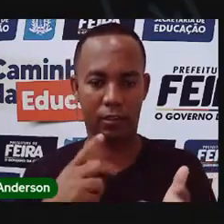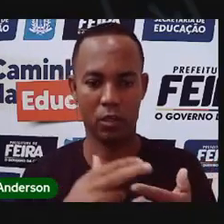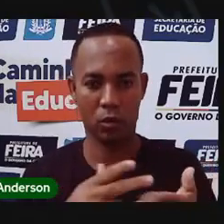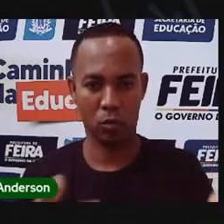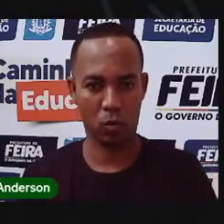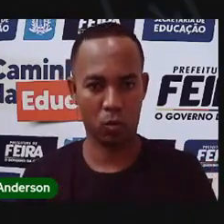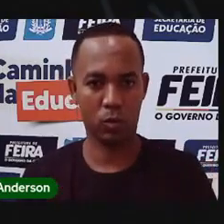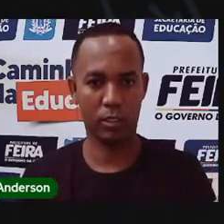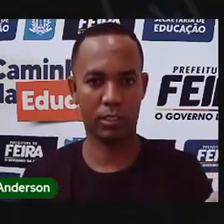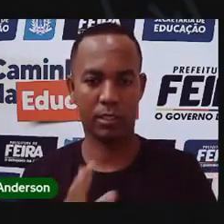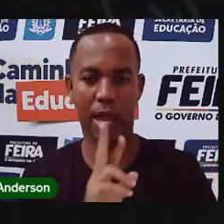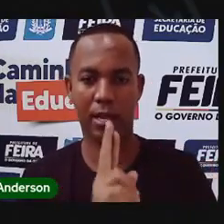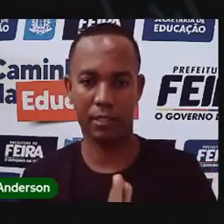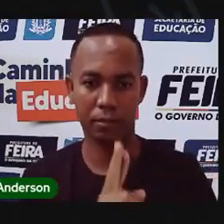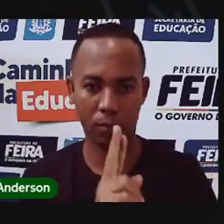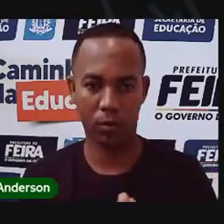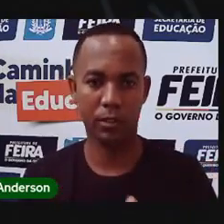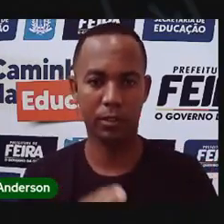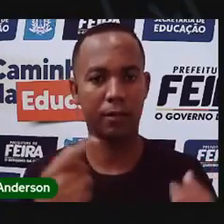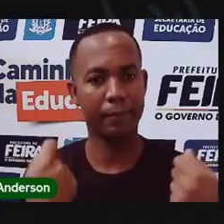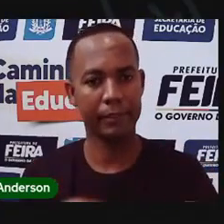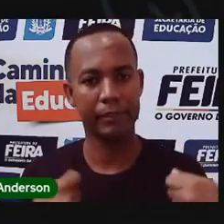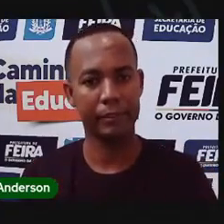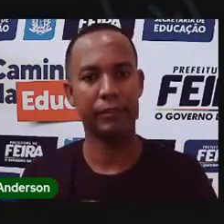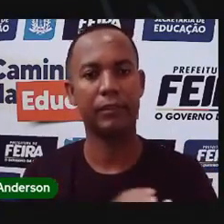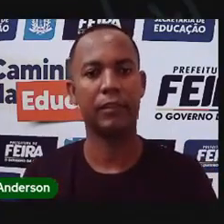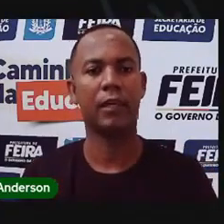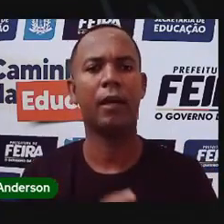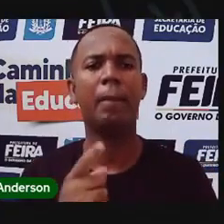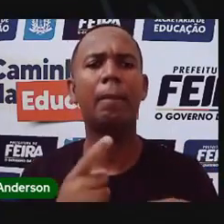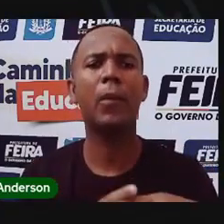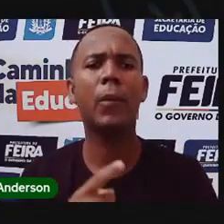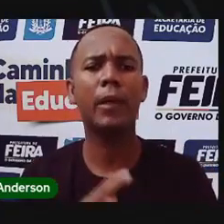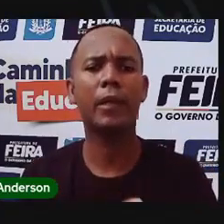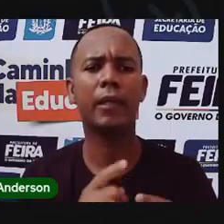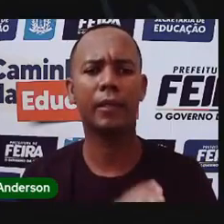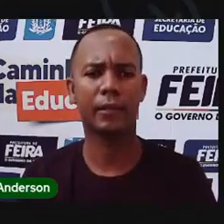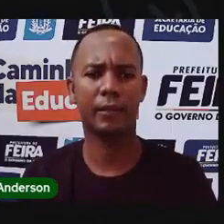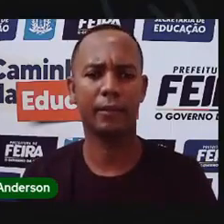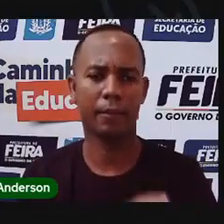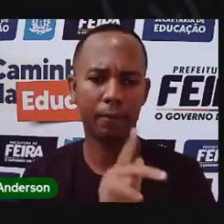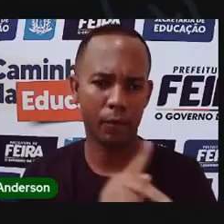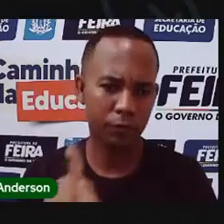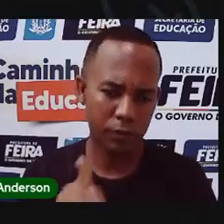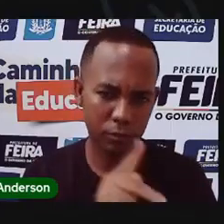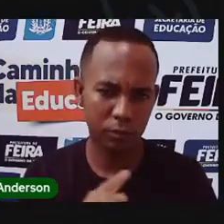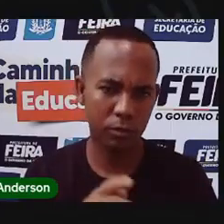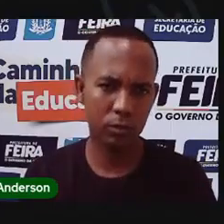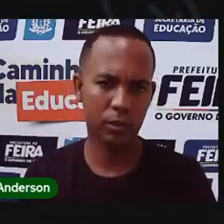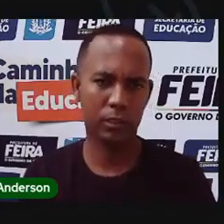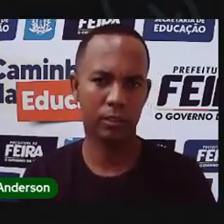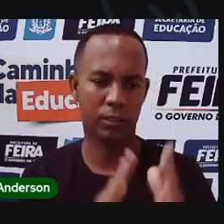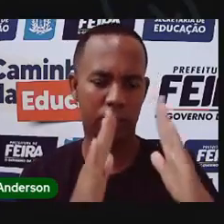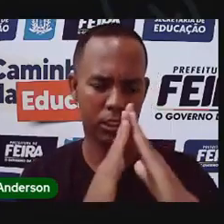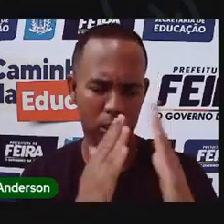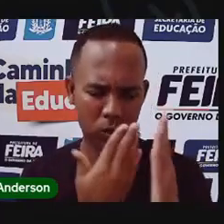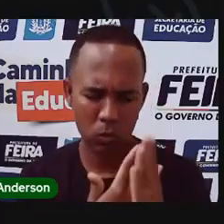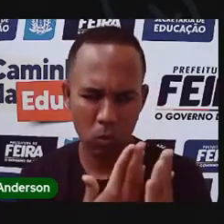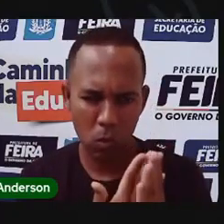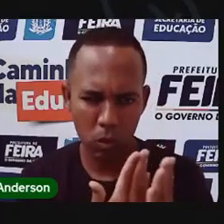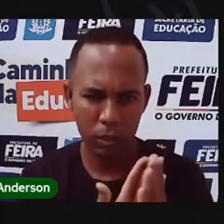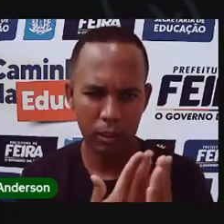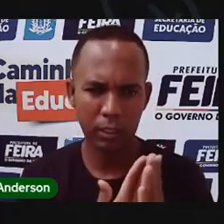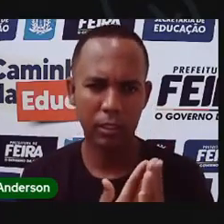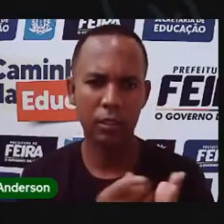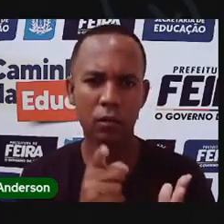vocês precisam responder. Por quê? Porque isso aqui é que vai identificar para a pró de vocês. Bom, a escola. Então, aqui você